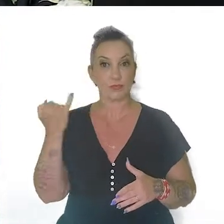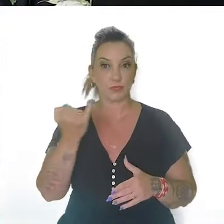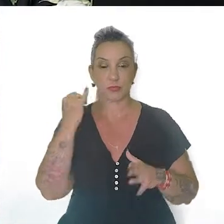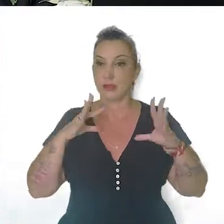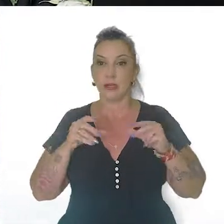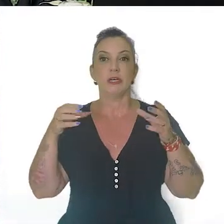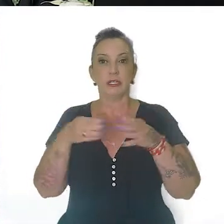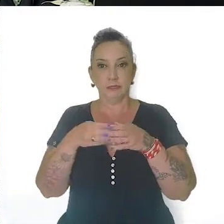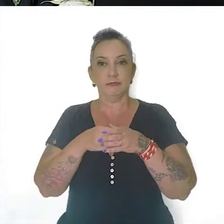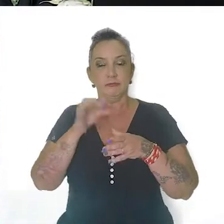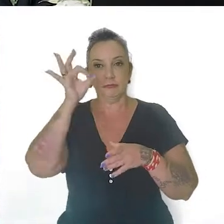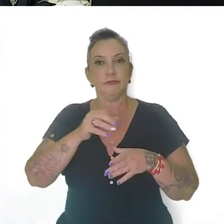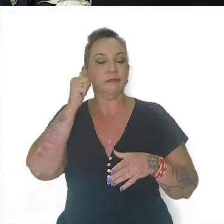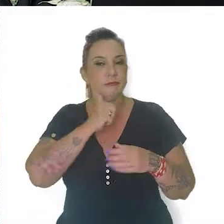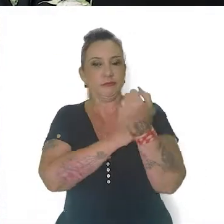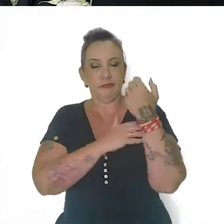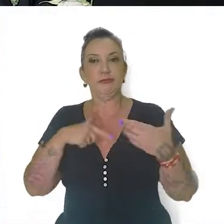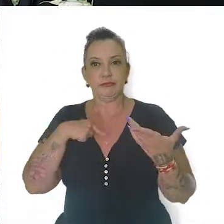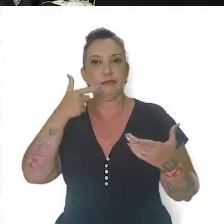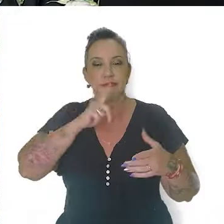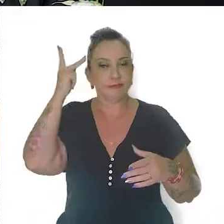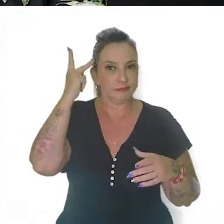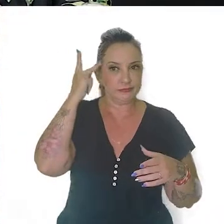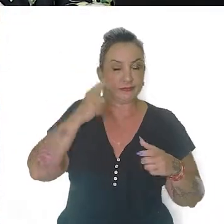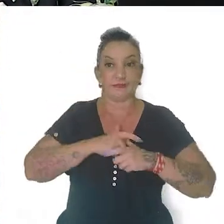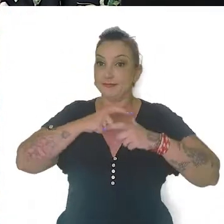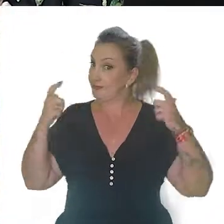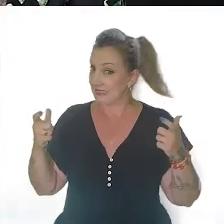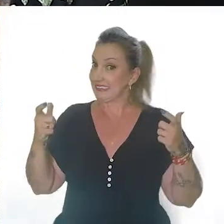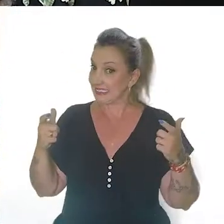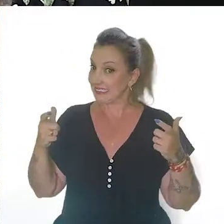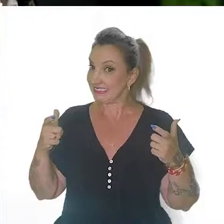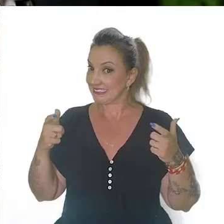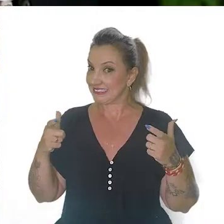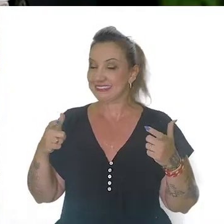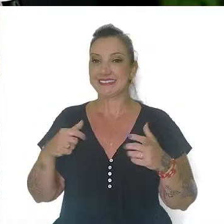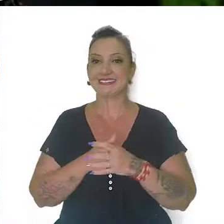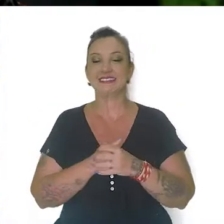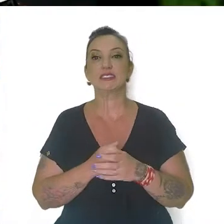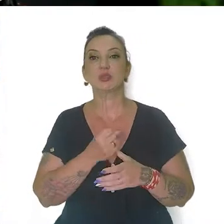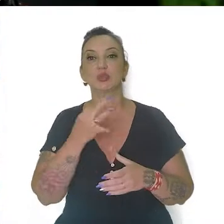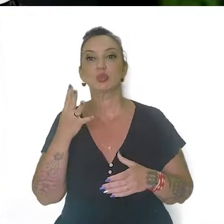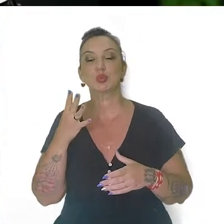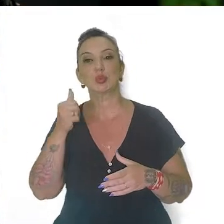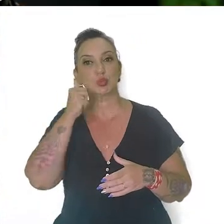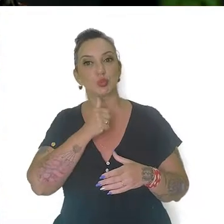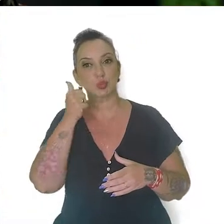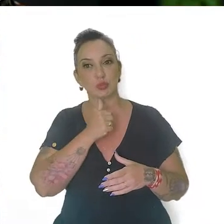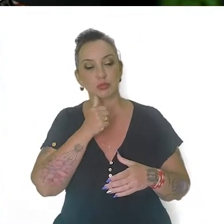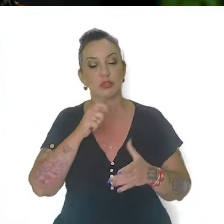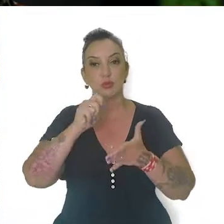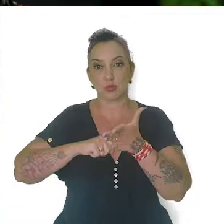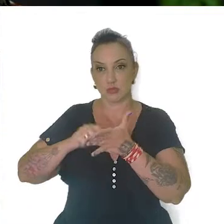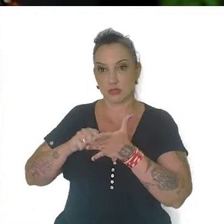mim é importante que toda a equipe seja também feminina. Então, em São Paulo, eu consegui aumentar, né? Então, eu consegui aumentar a quantidade de